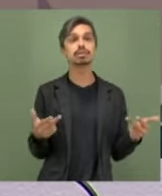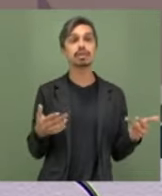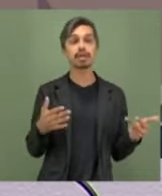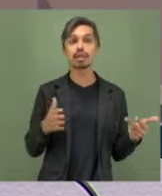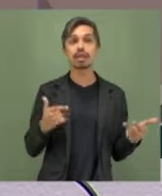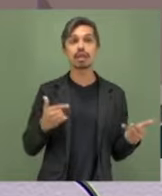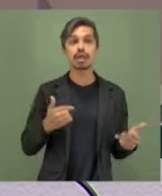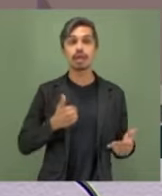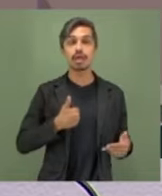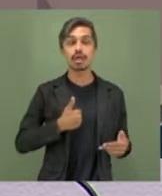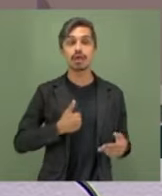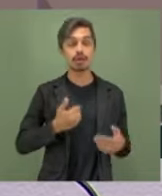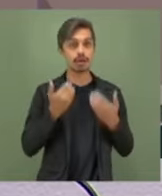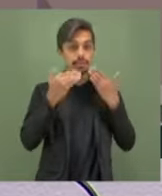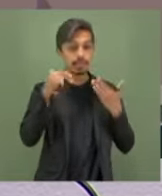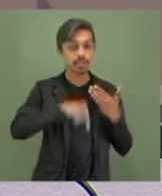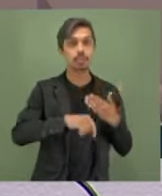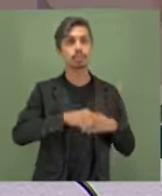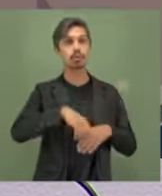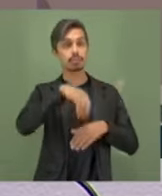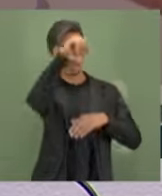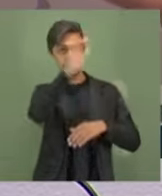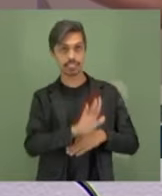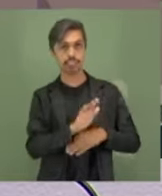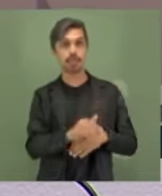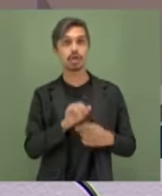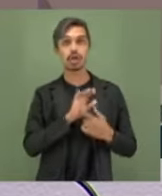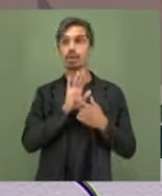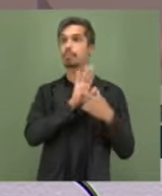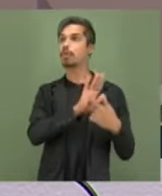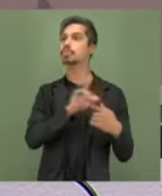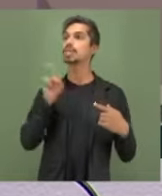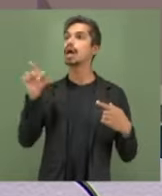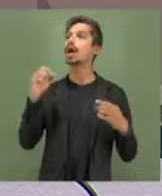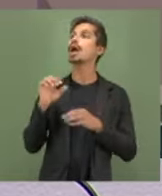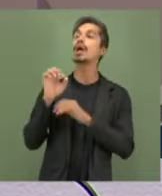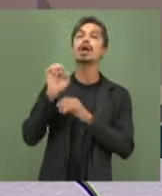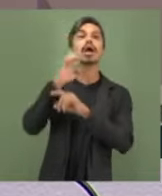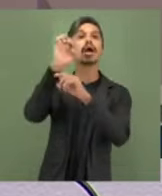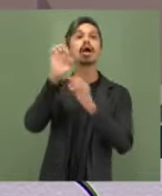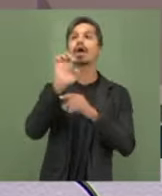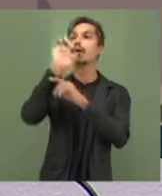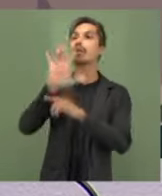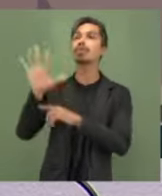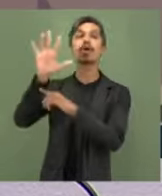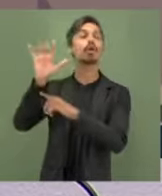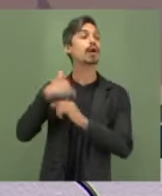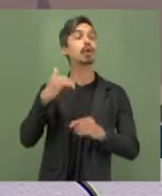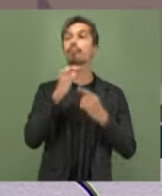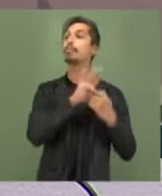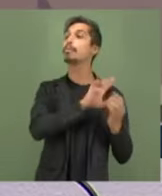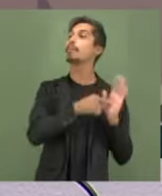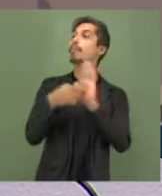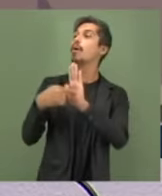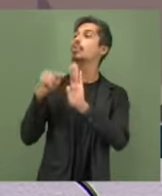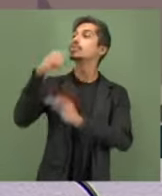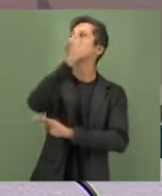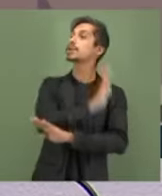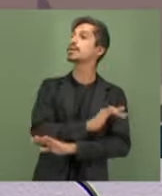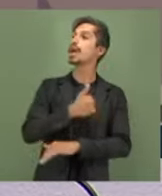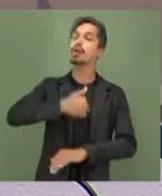já me apresento no Brasil não só como repórter que vem mostrar à Europa o que as televisões escondem, mas como prova viva, eu sou uma